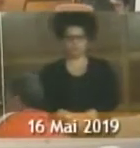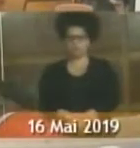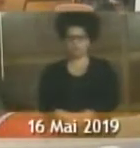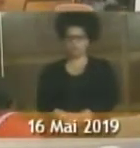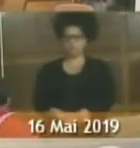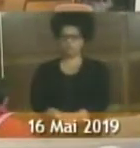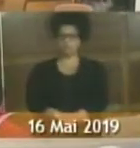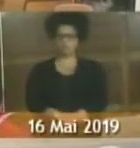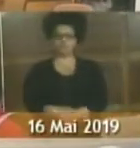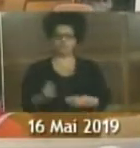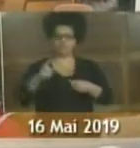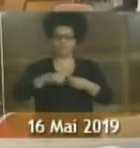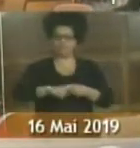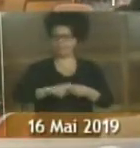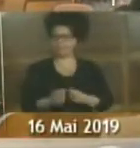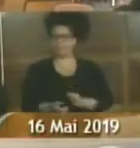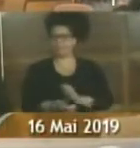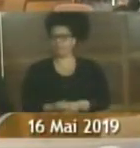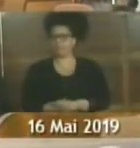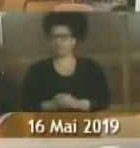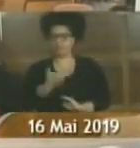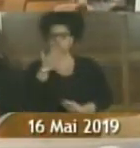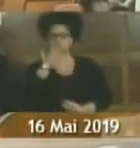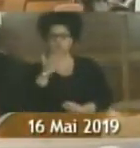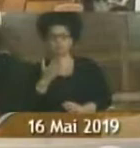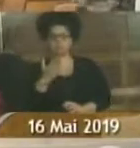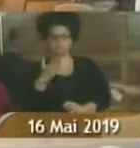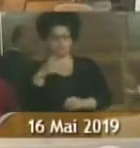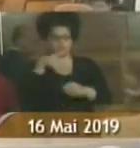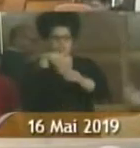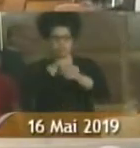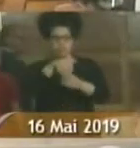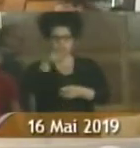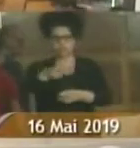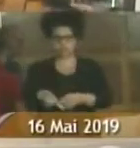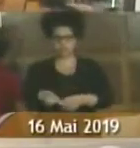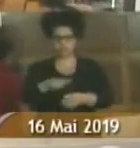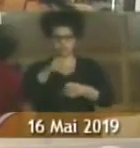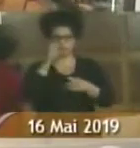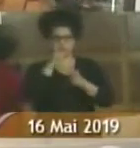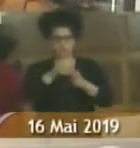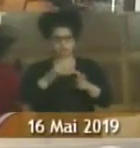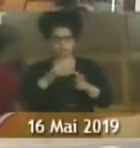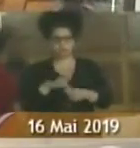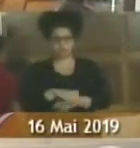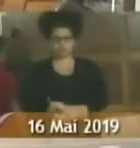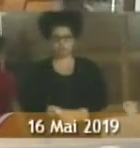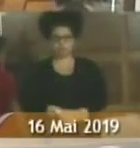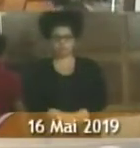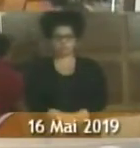Bom, estamos de volta. Fazer a solicitação aqui da recomposição de quórum. Pessoal, vamos prestar atenção aí, povo do bem.